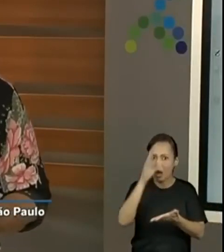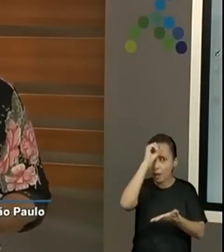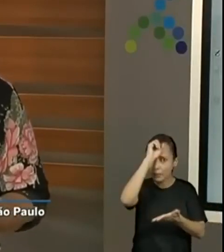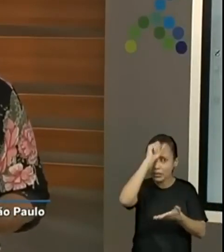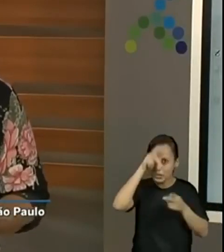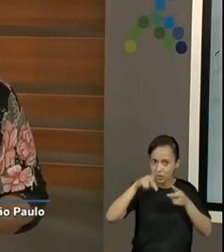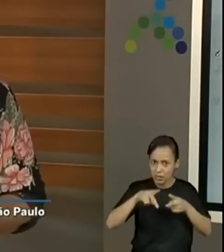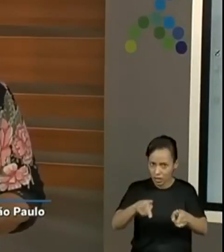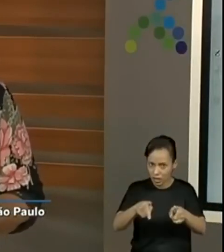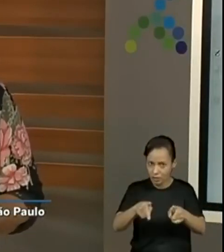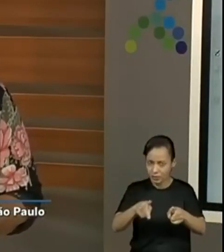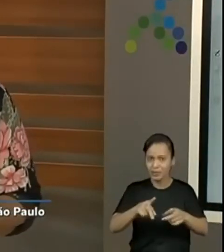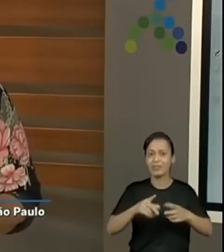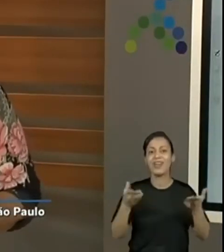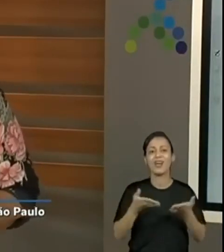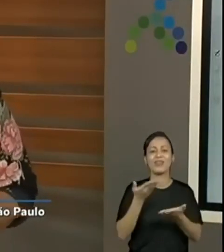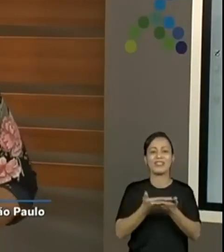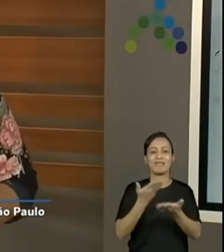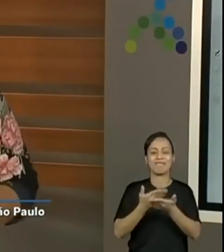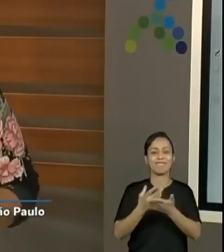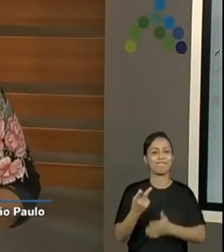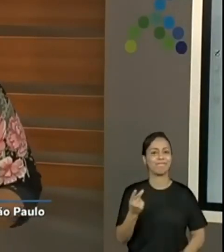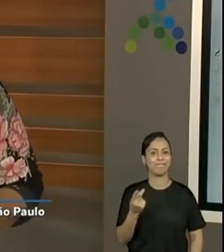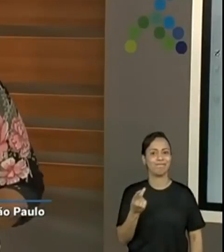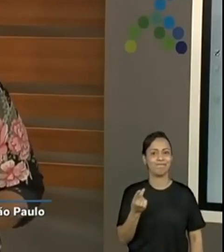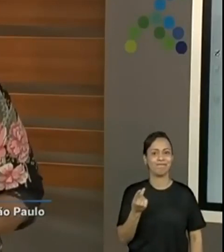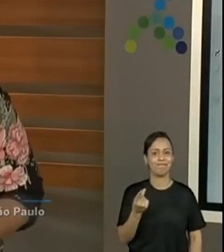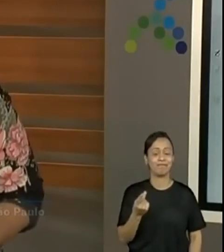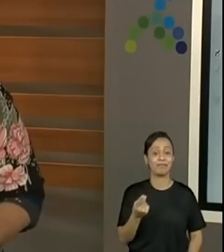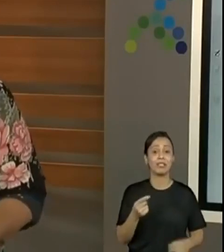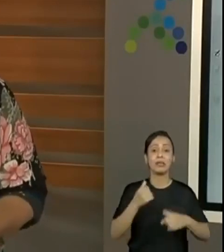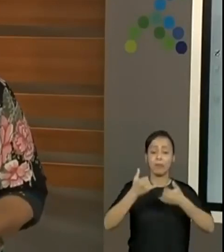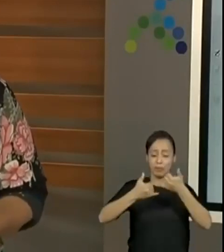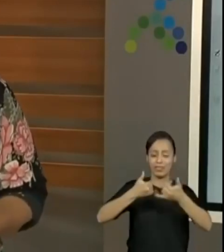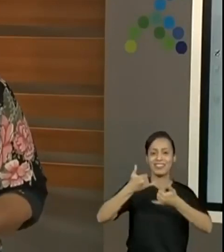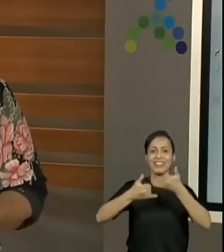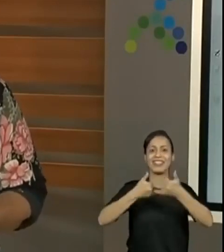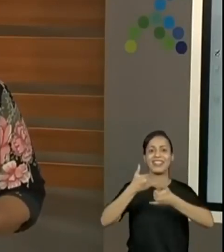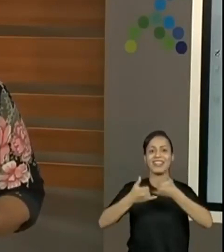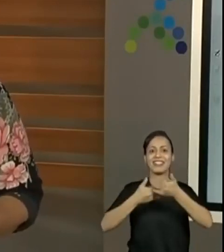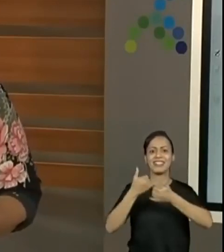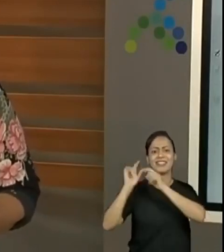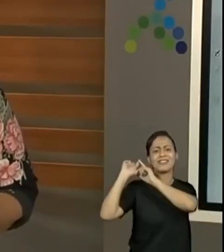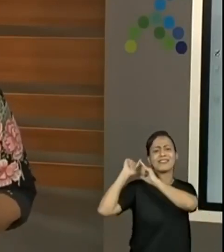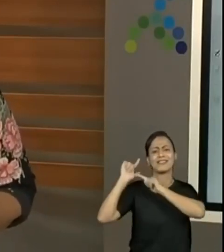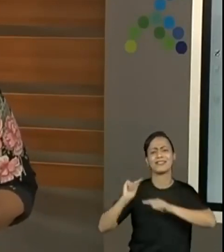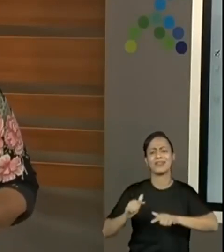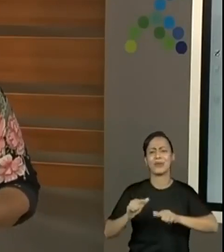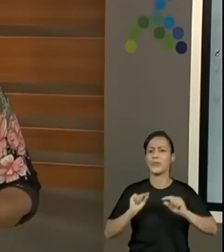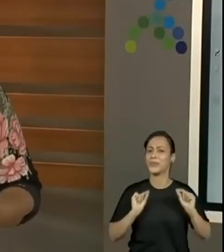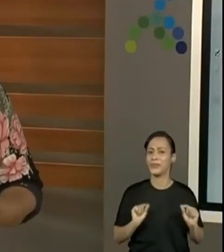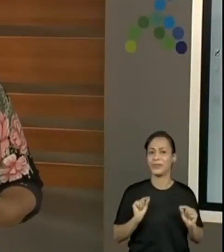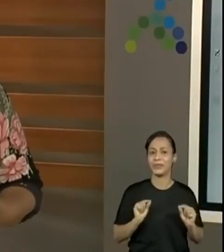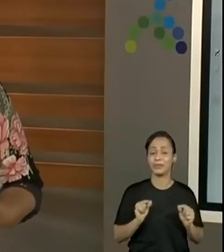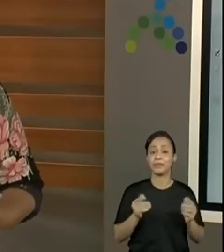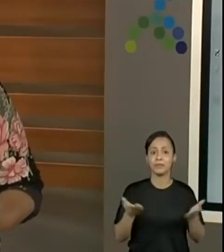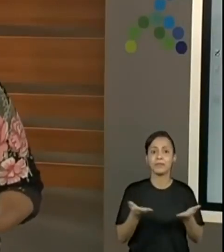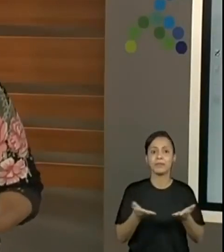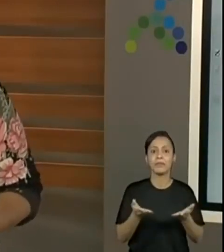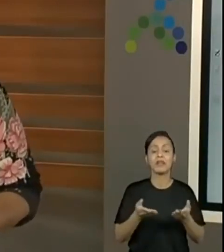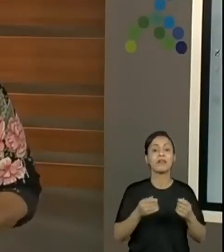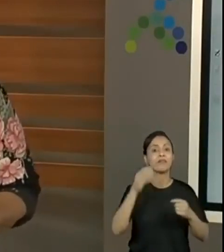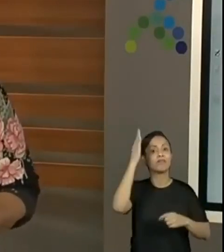e hoje nós estamos trabalhando as aulas 1 e 2, Brincadeiras Tradicionais. Hoje a gente vai ler